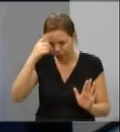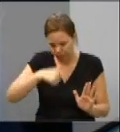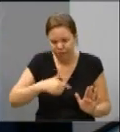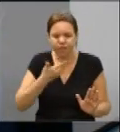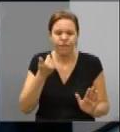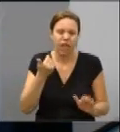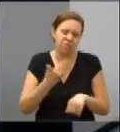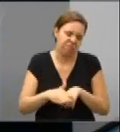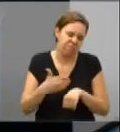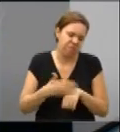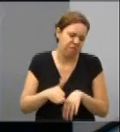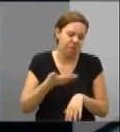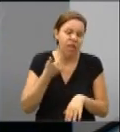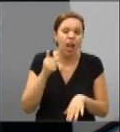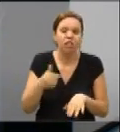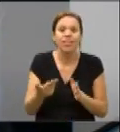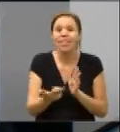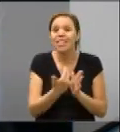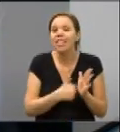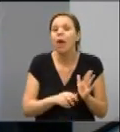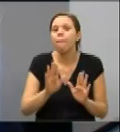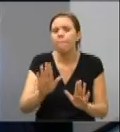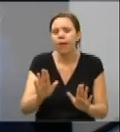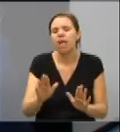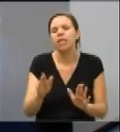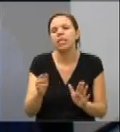muito mais prático. Então acabo